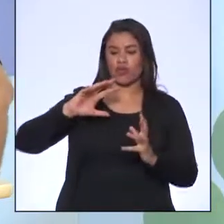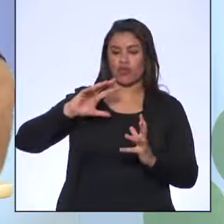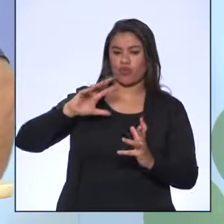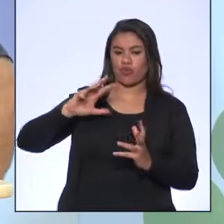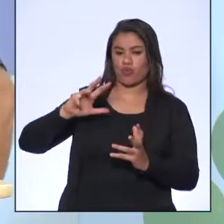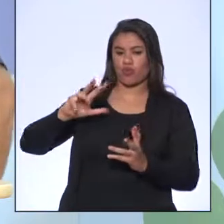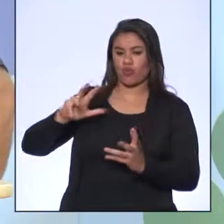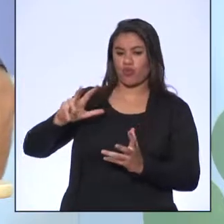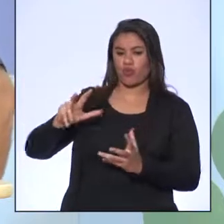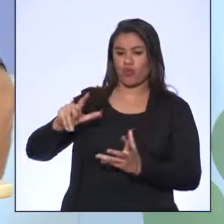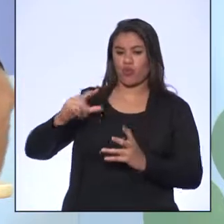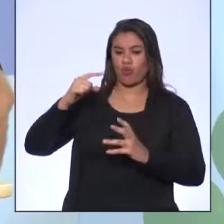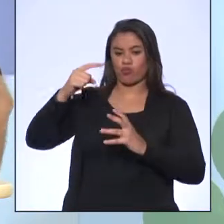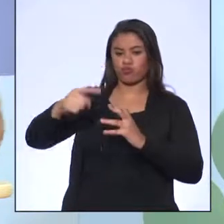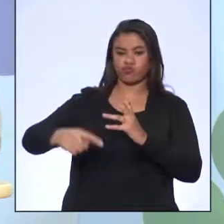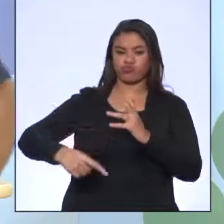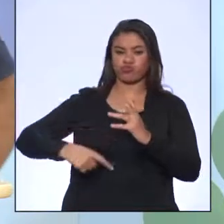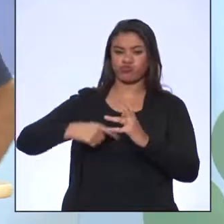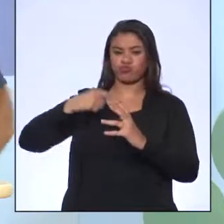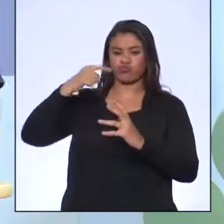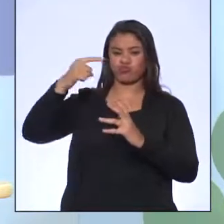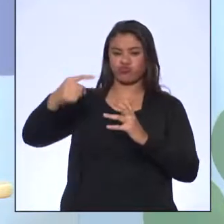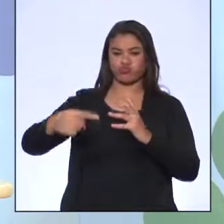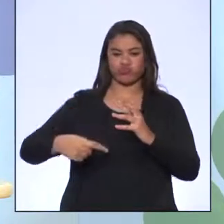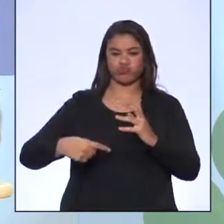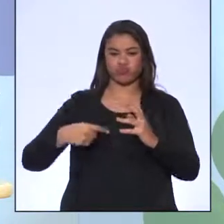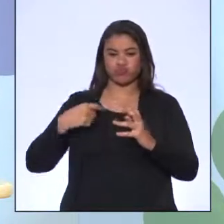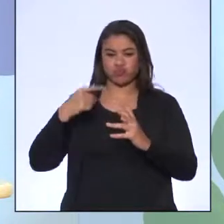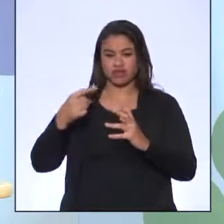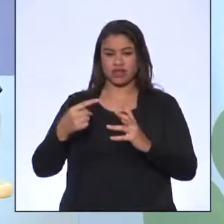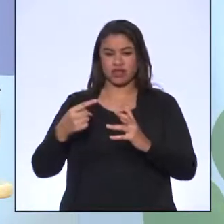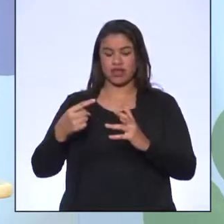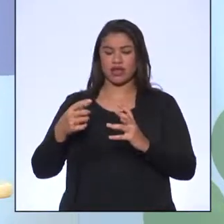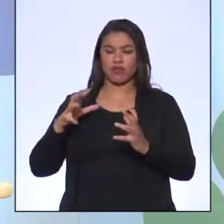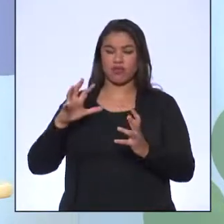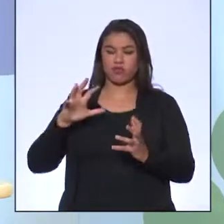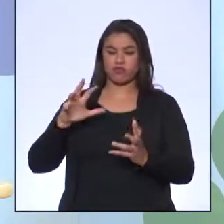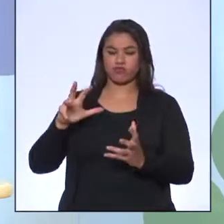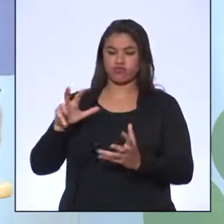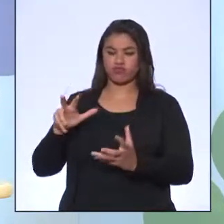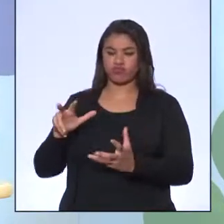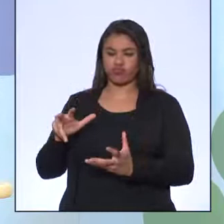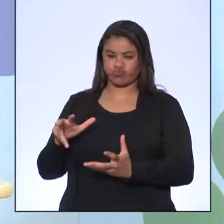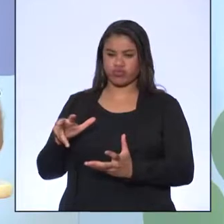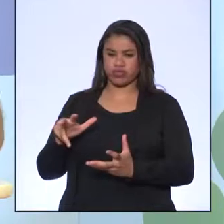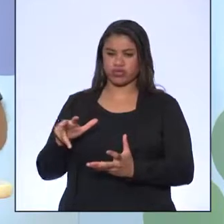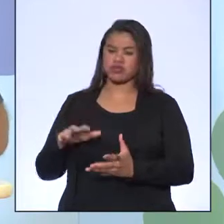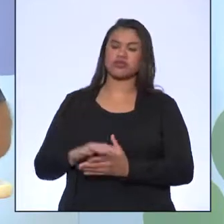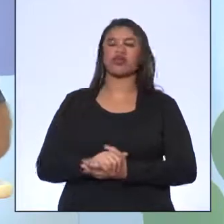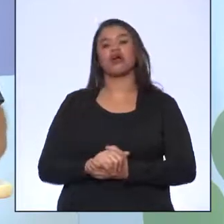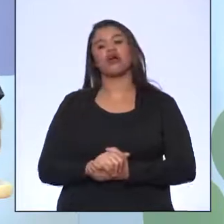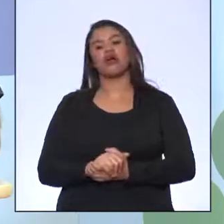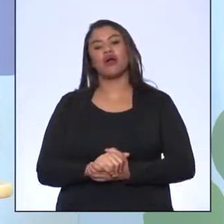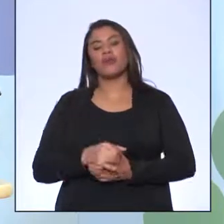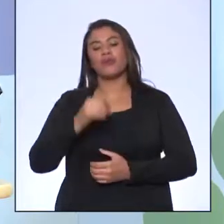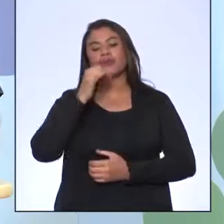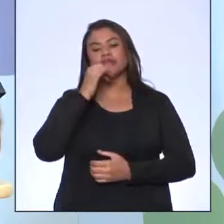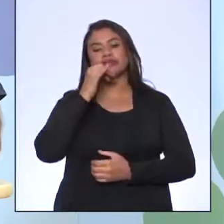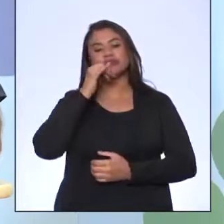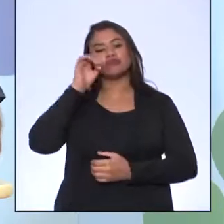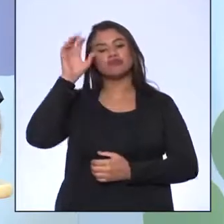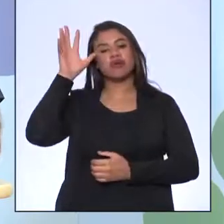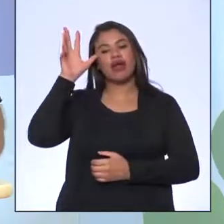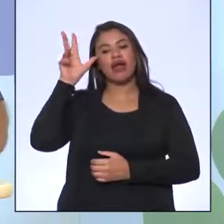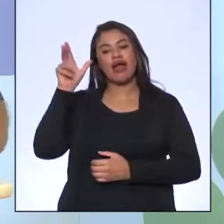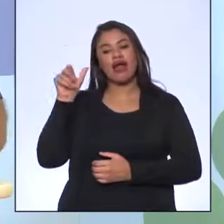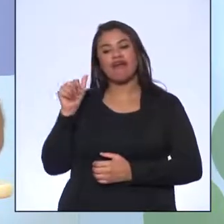Nós chamamos de geóide, mas para simplificar, ela tem a forma arredondada. Então, nós não temos uma localização, por exemplo, dizer que a África, né, está